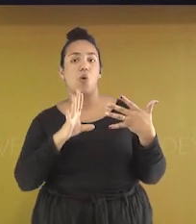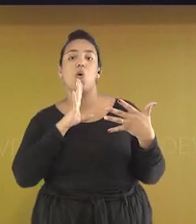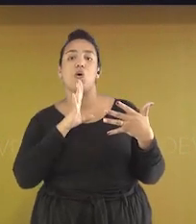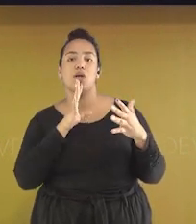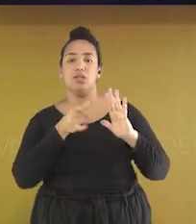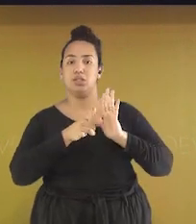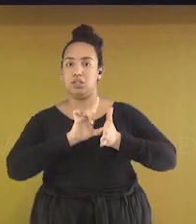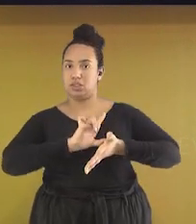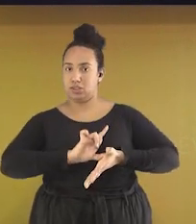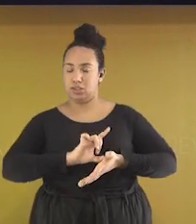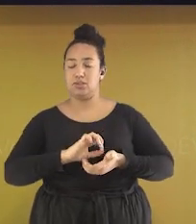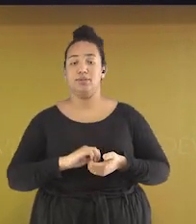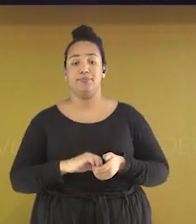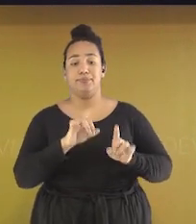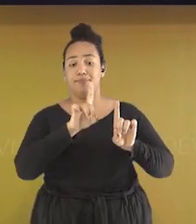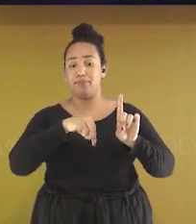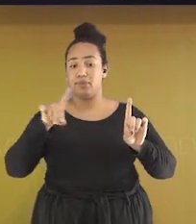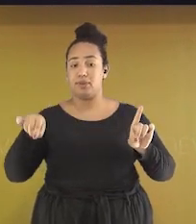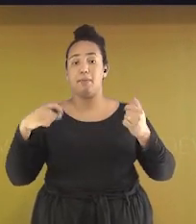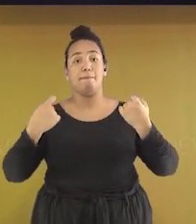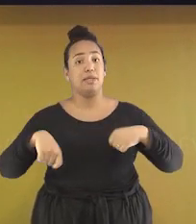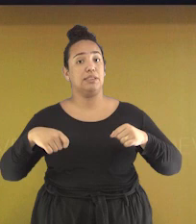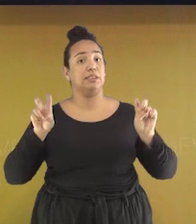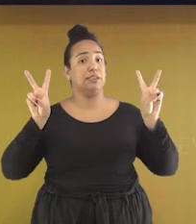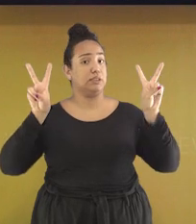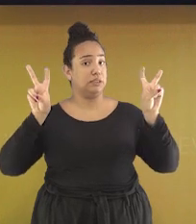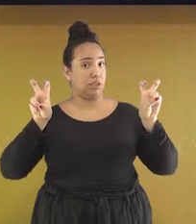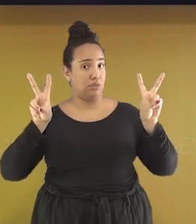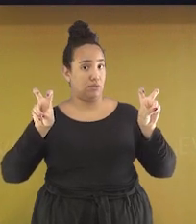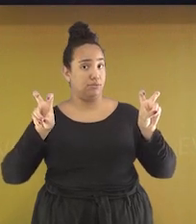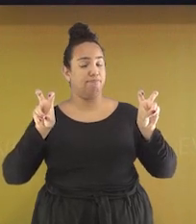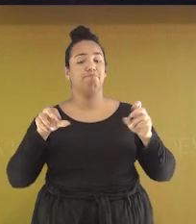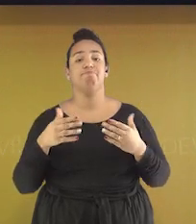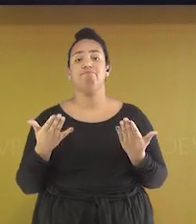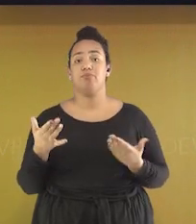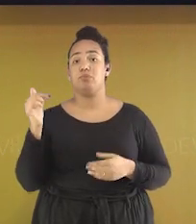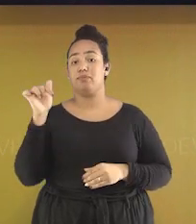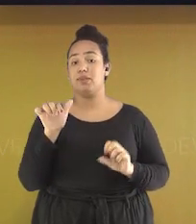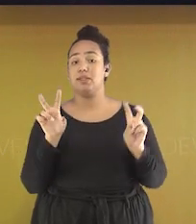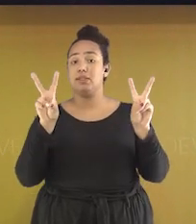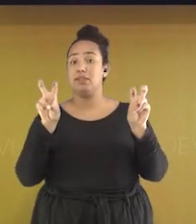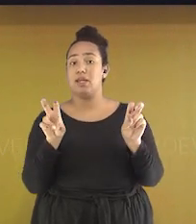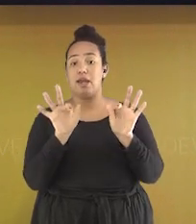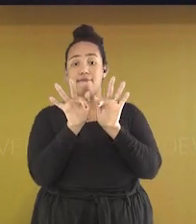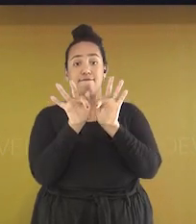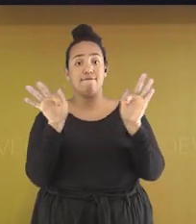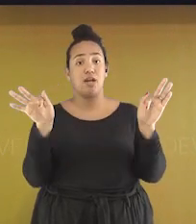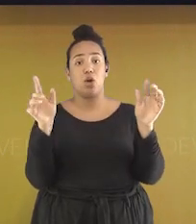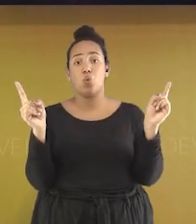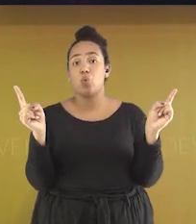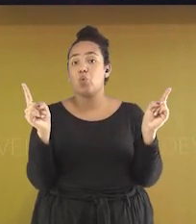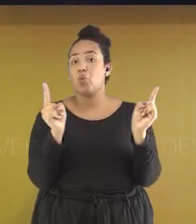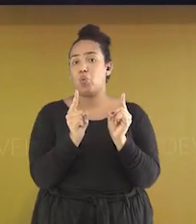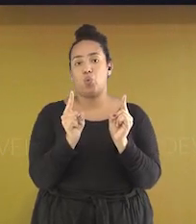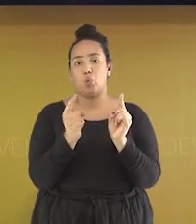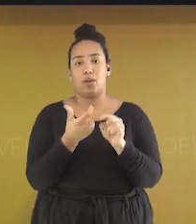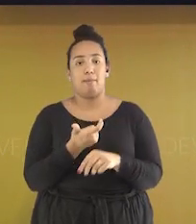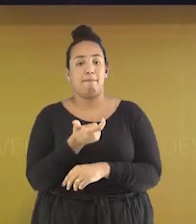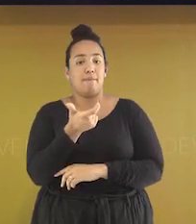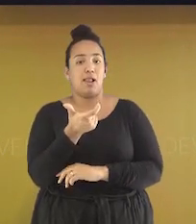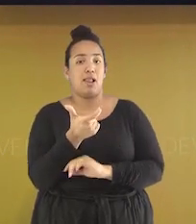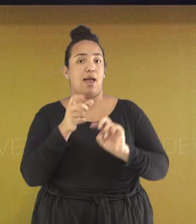necessários. Todo gráfico ele precisa de um título, e esse título deve ter frases curtas com